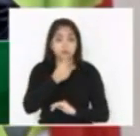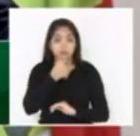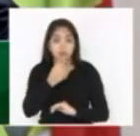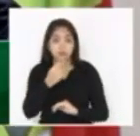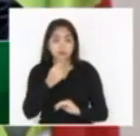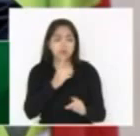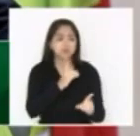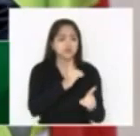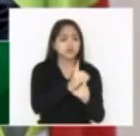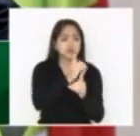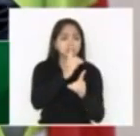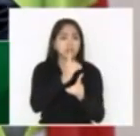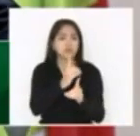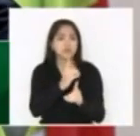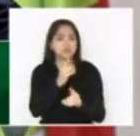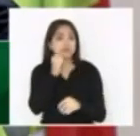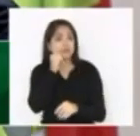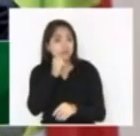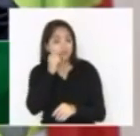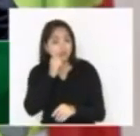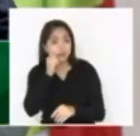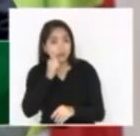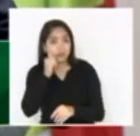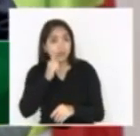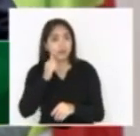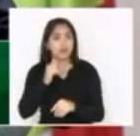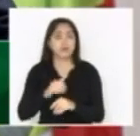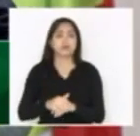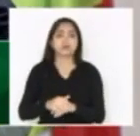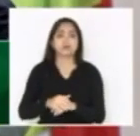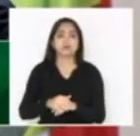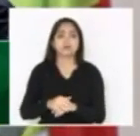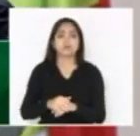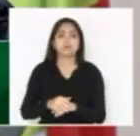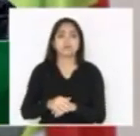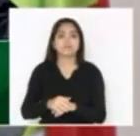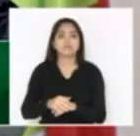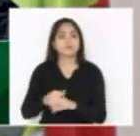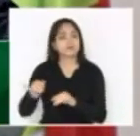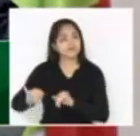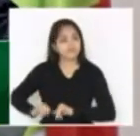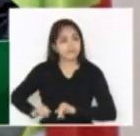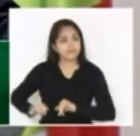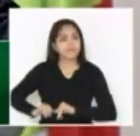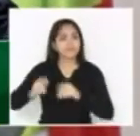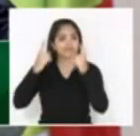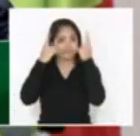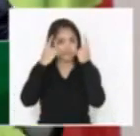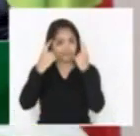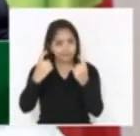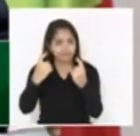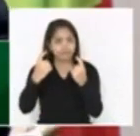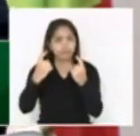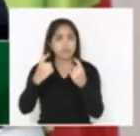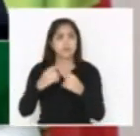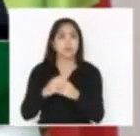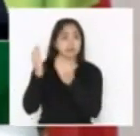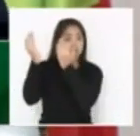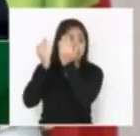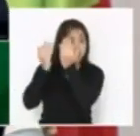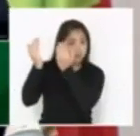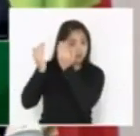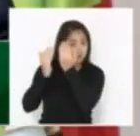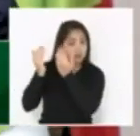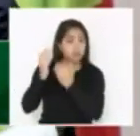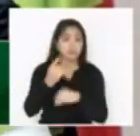mulheres maceradas em um cotidiano de violência física, psicológica e